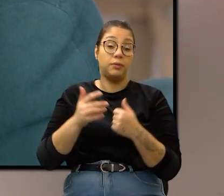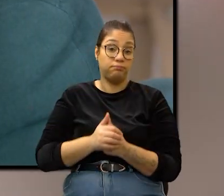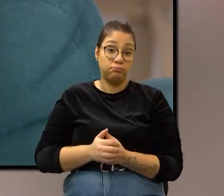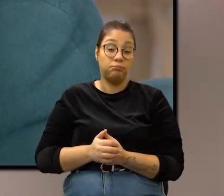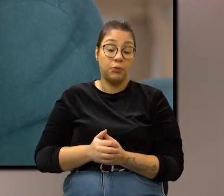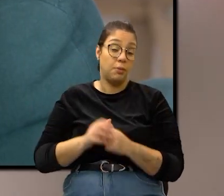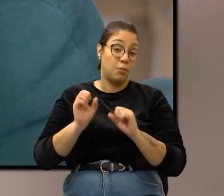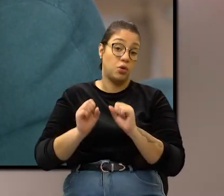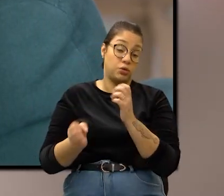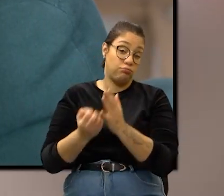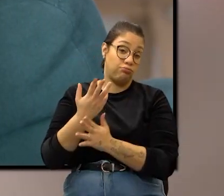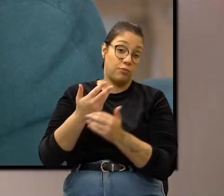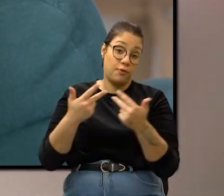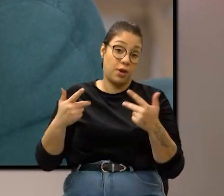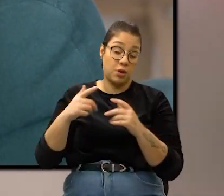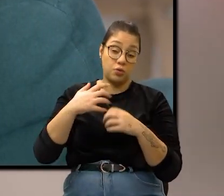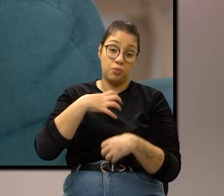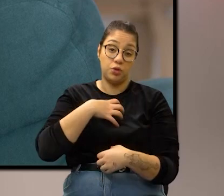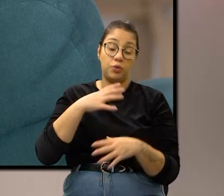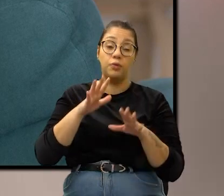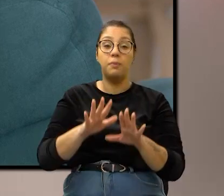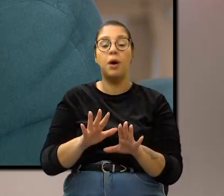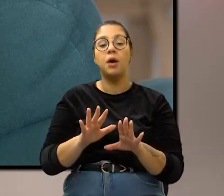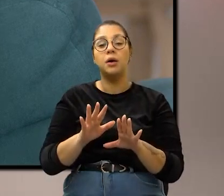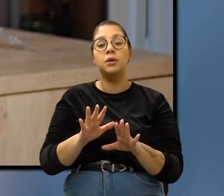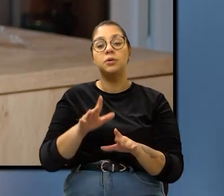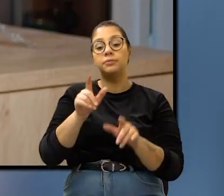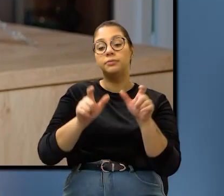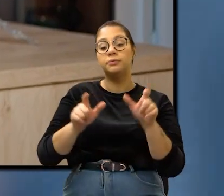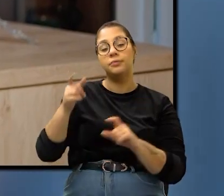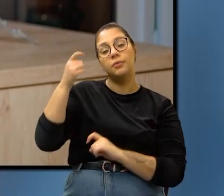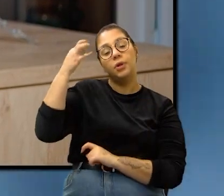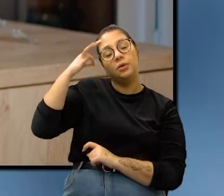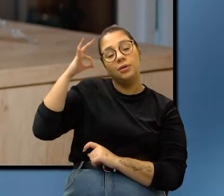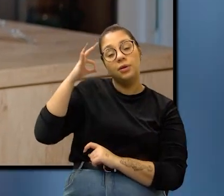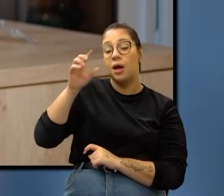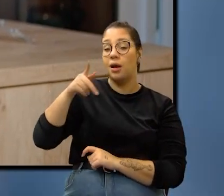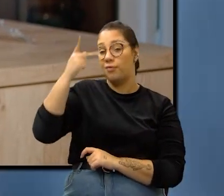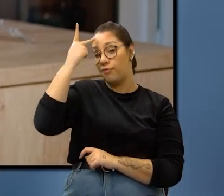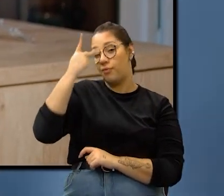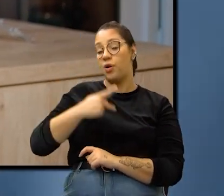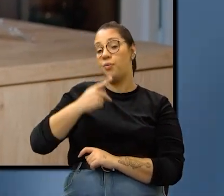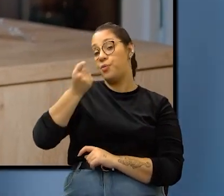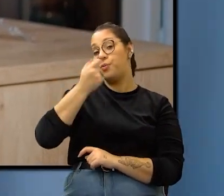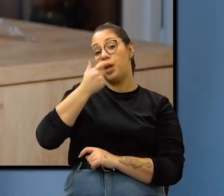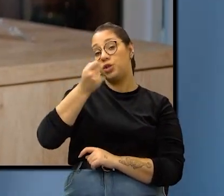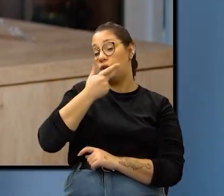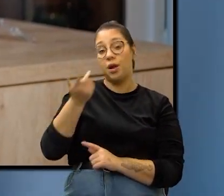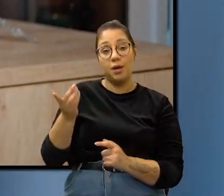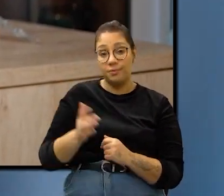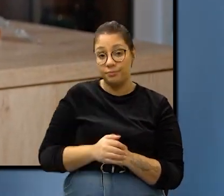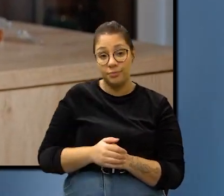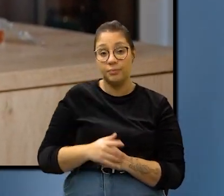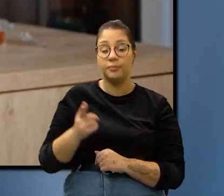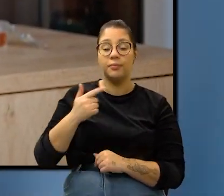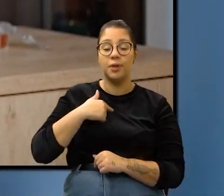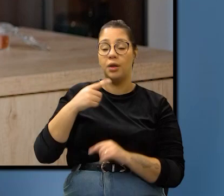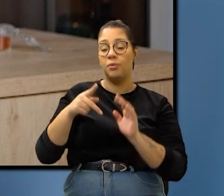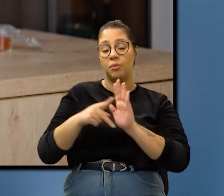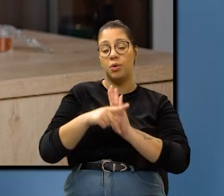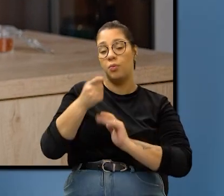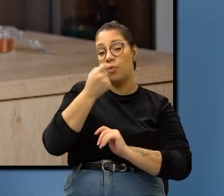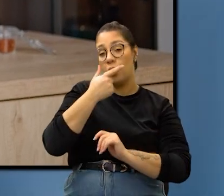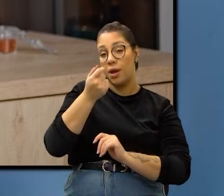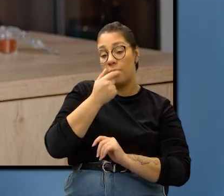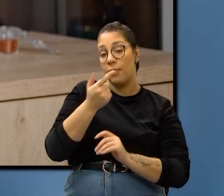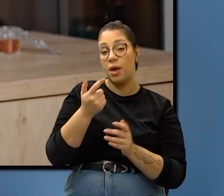né? Então, geralmente, o paciente com dor de cabeça, ele vai se automedicar, né? Ele vai usar o